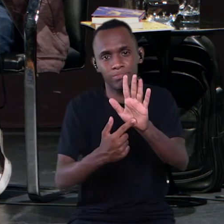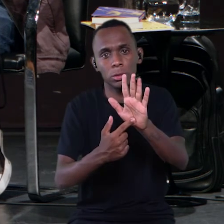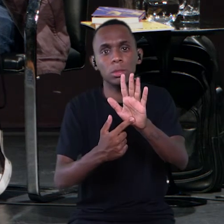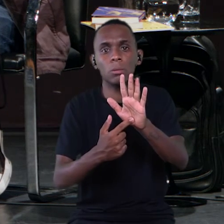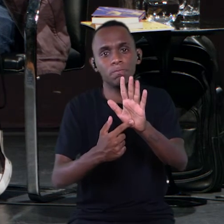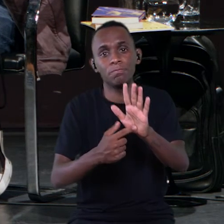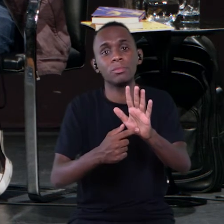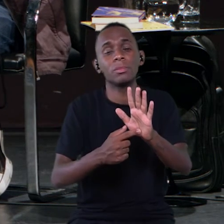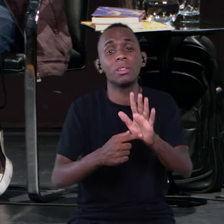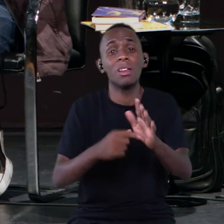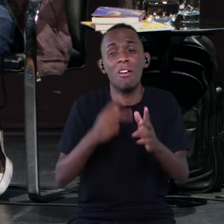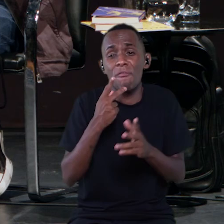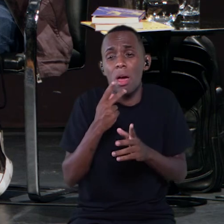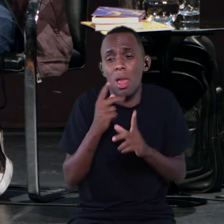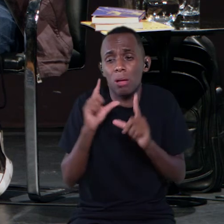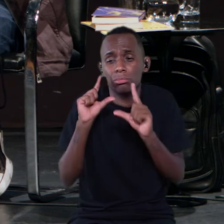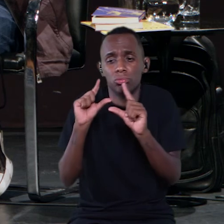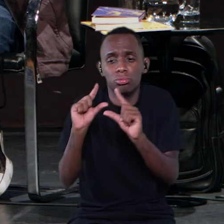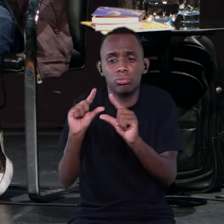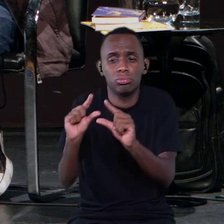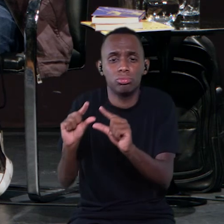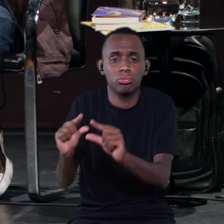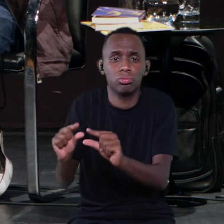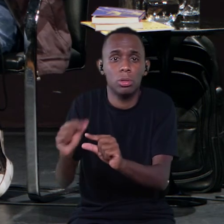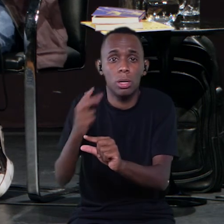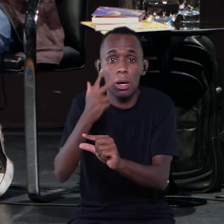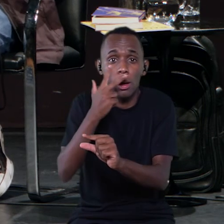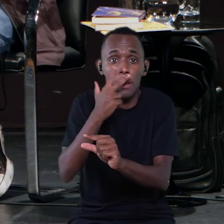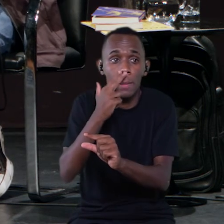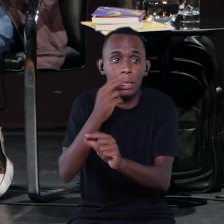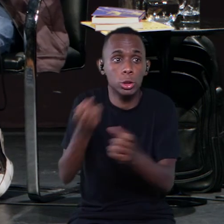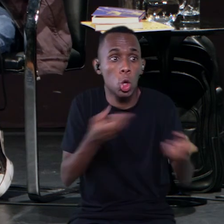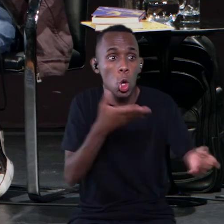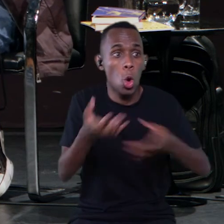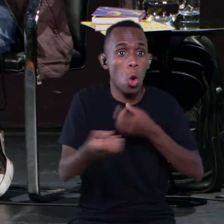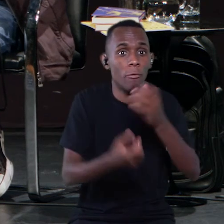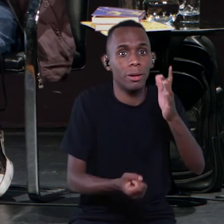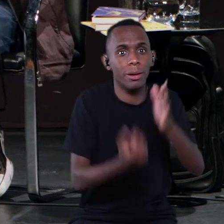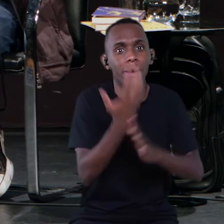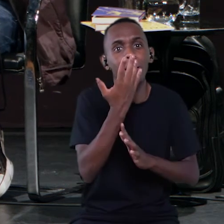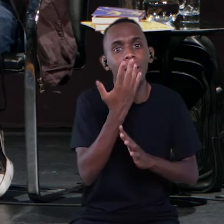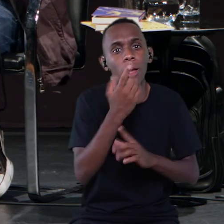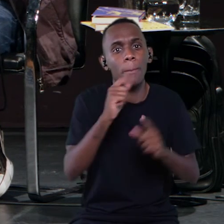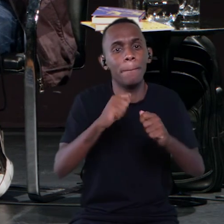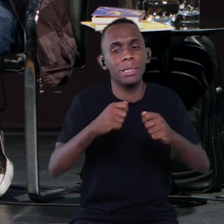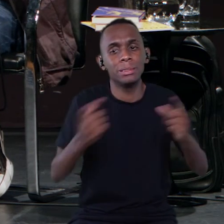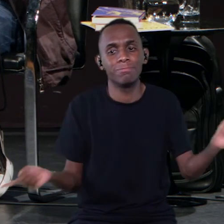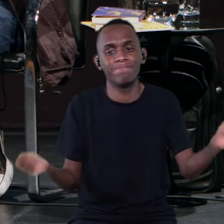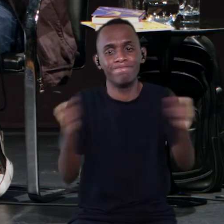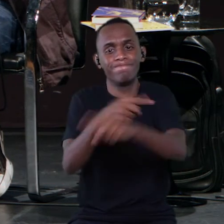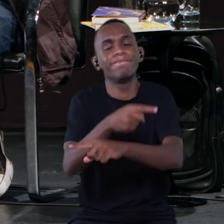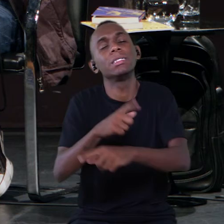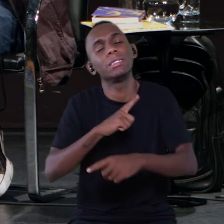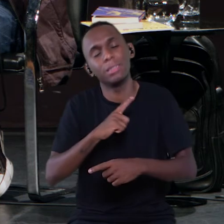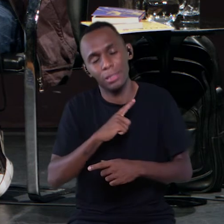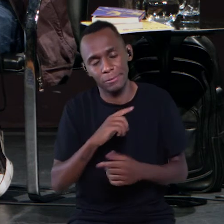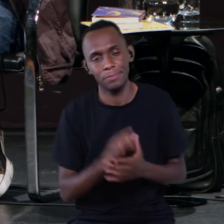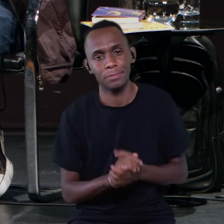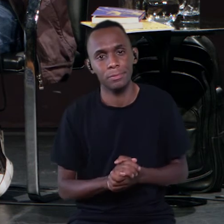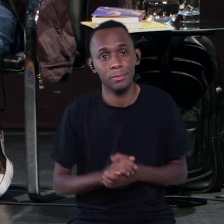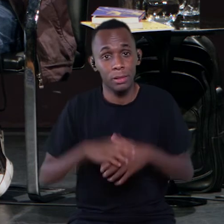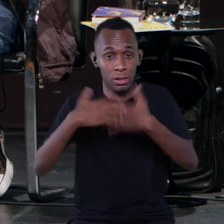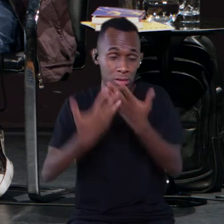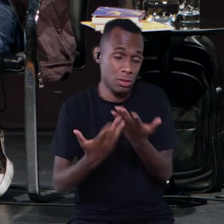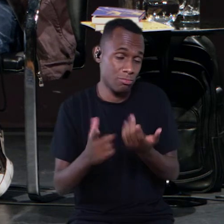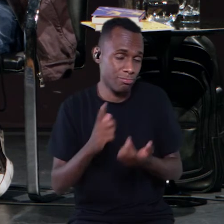né? Quanto menos eu falo do objeto destrutivo, gerando um objeto novo, eu tenho que pensar por contraponto naquele objeto destrutivo. Tá? E